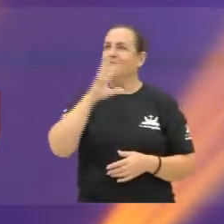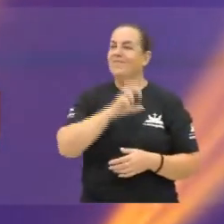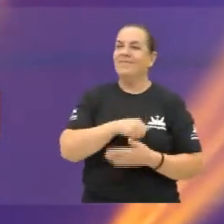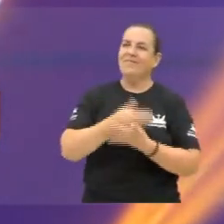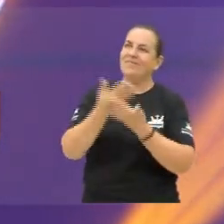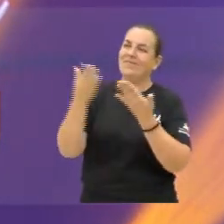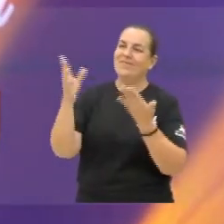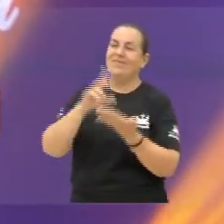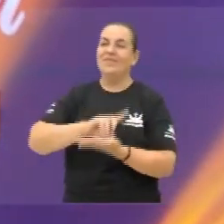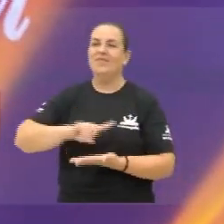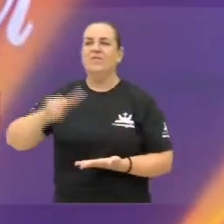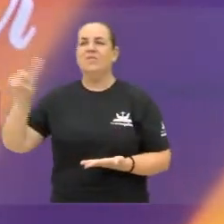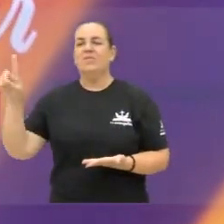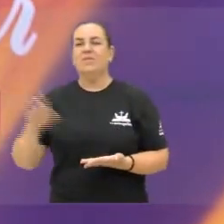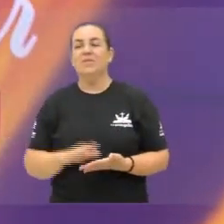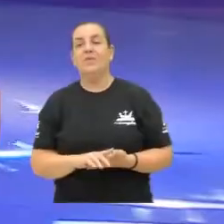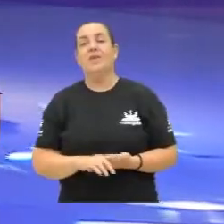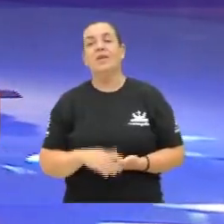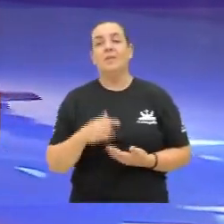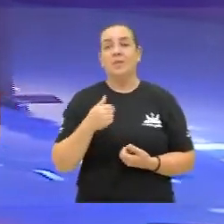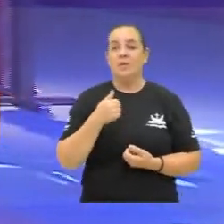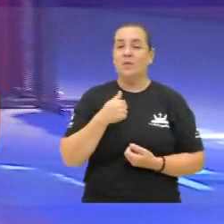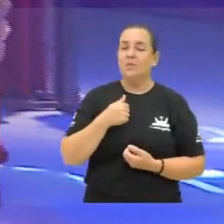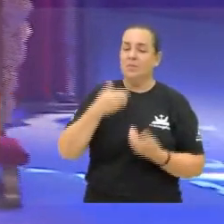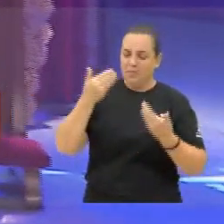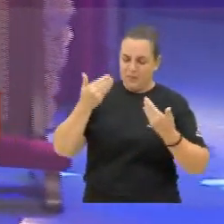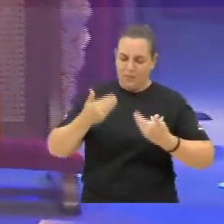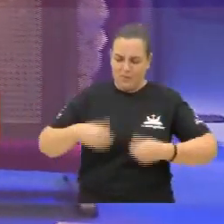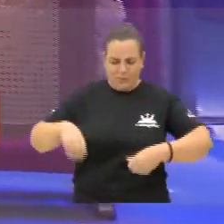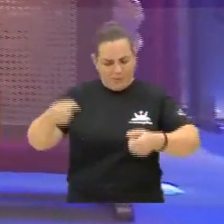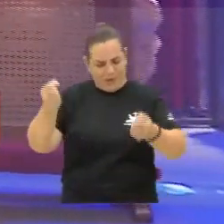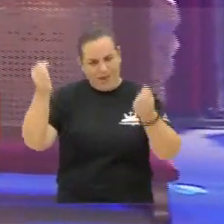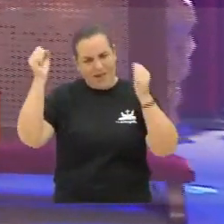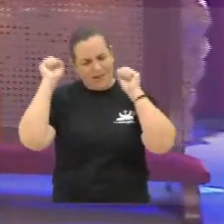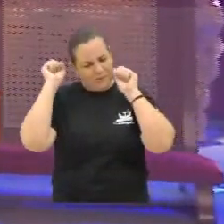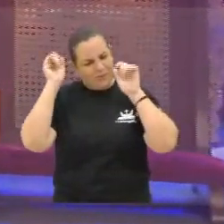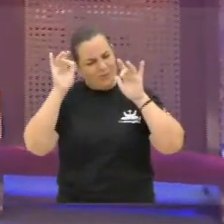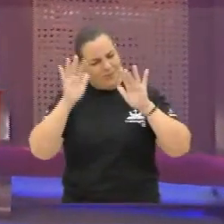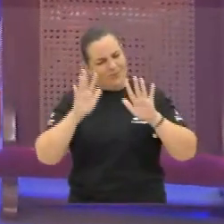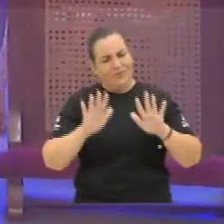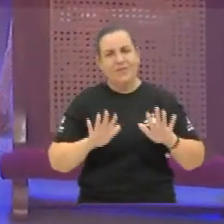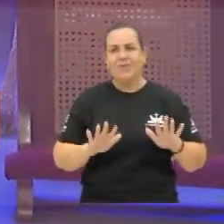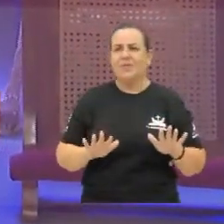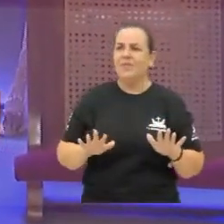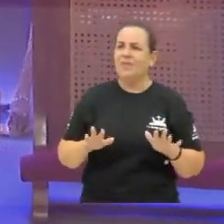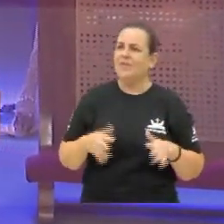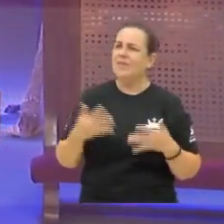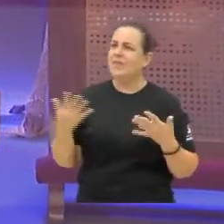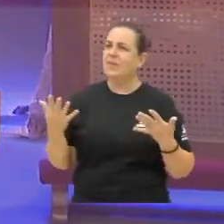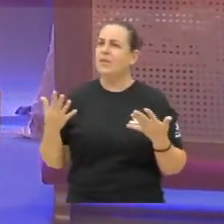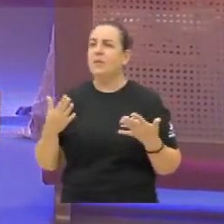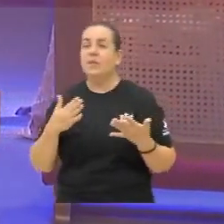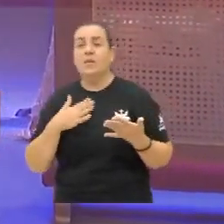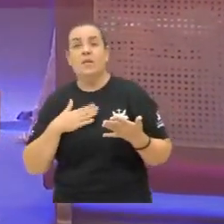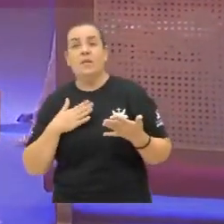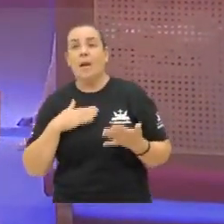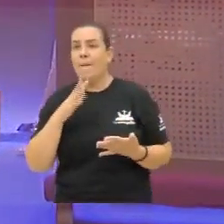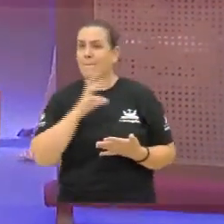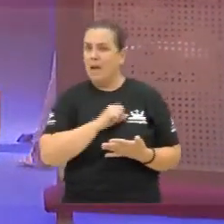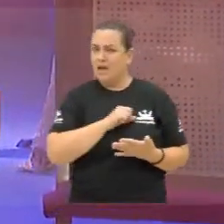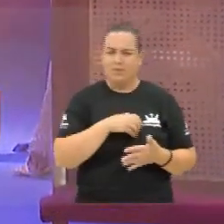Vamos declarar: eu sou abençoado. Sou abençoado, muito mais que